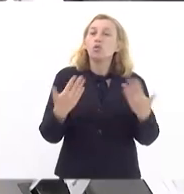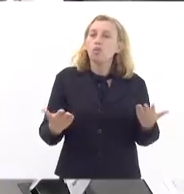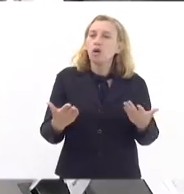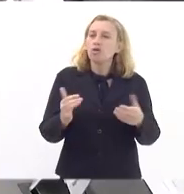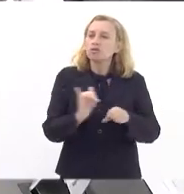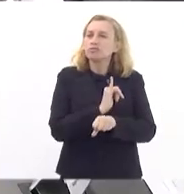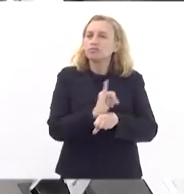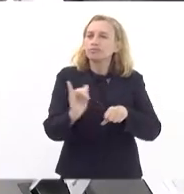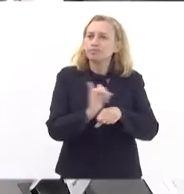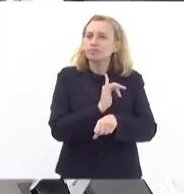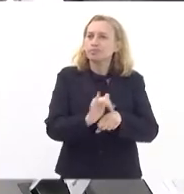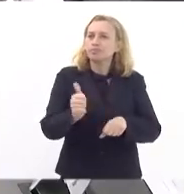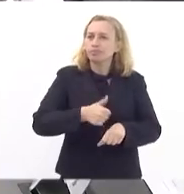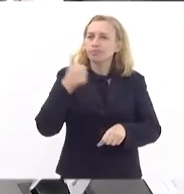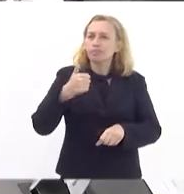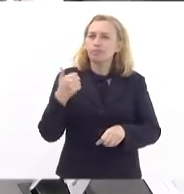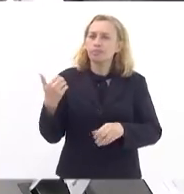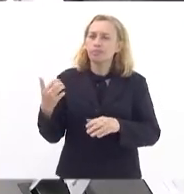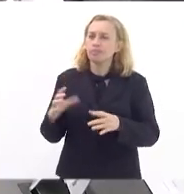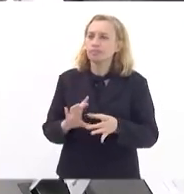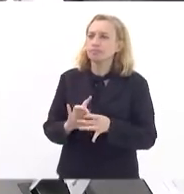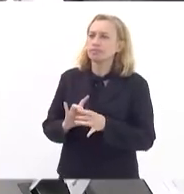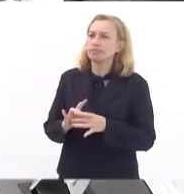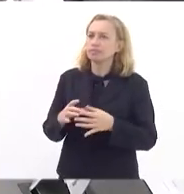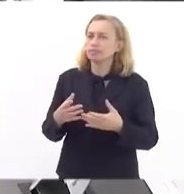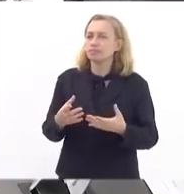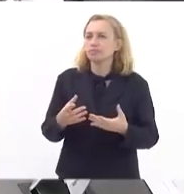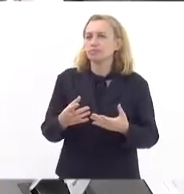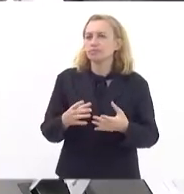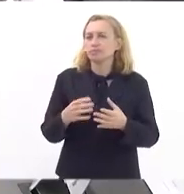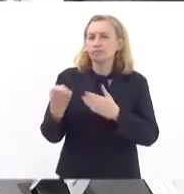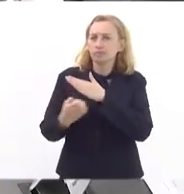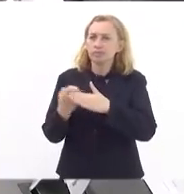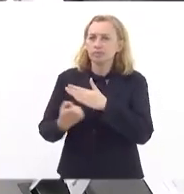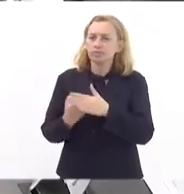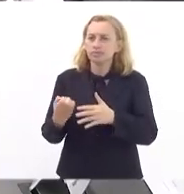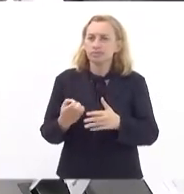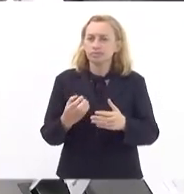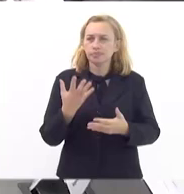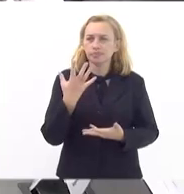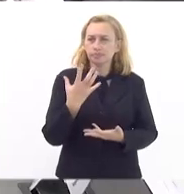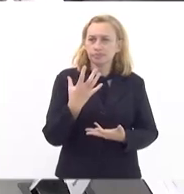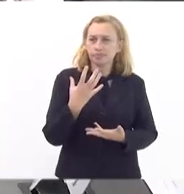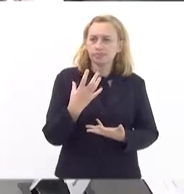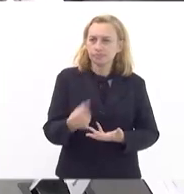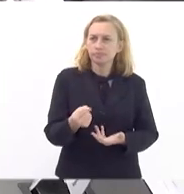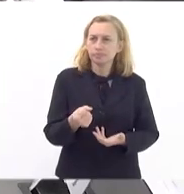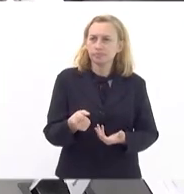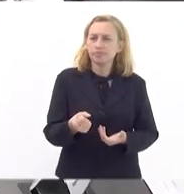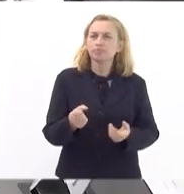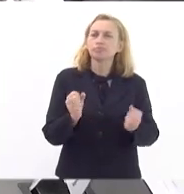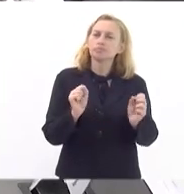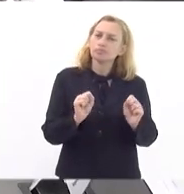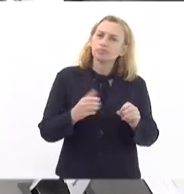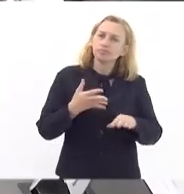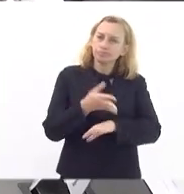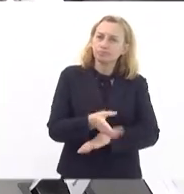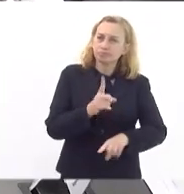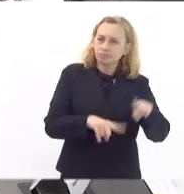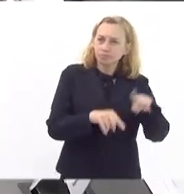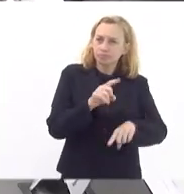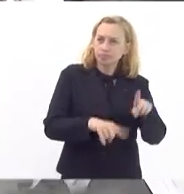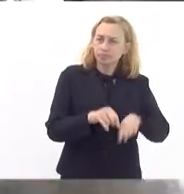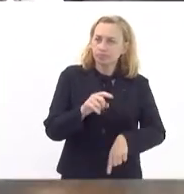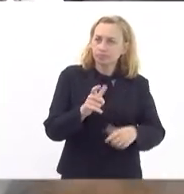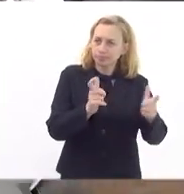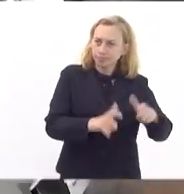qual a medida que a área de propõe concretamente né Queria saber o que que não é possível né fazer um simples registro chegou o material material